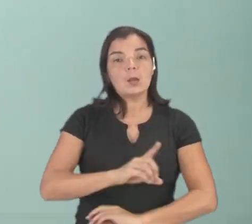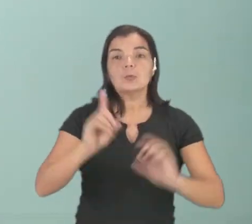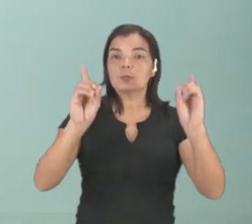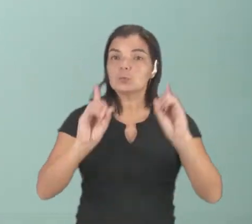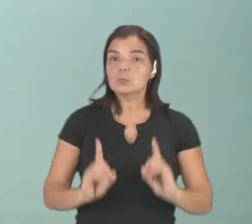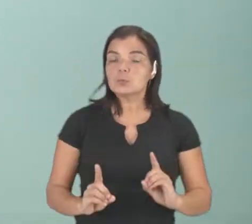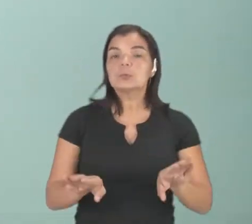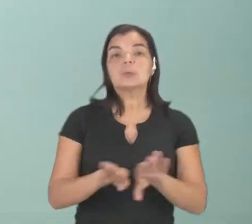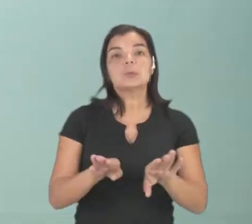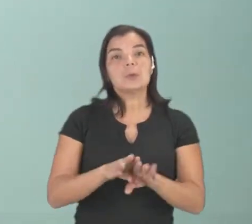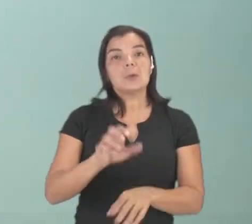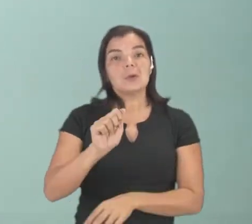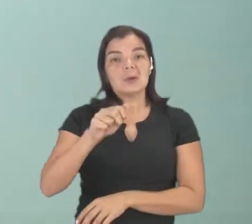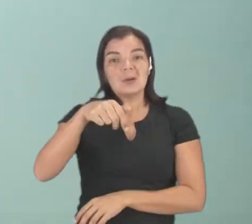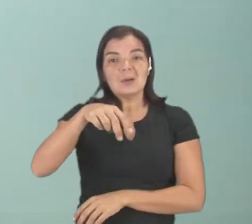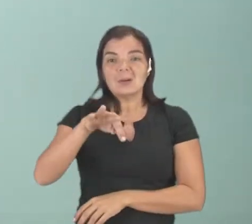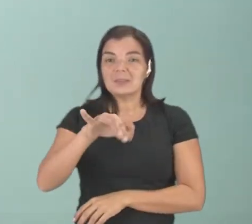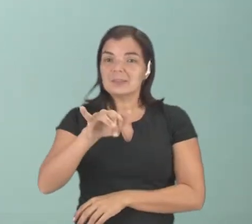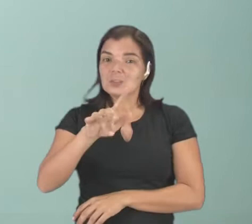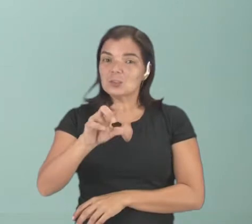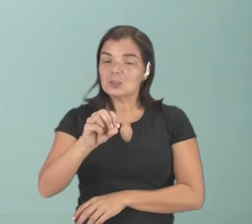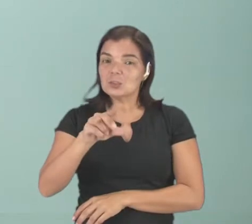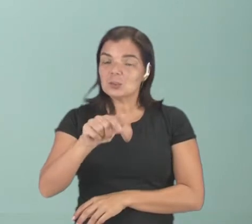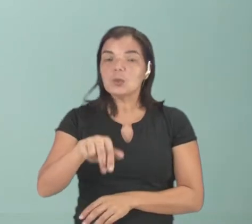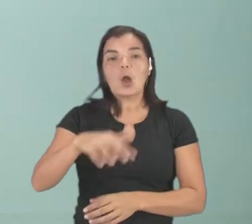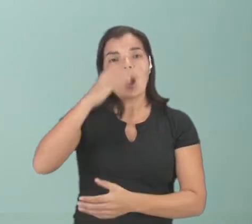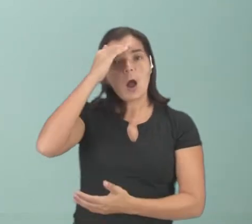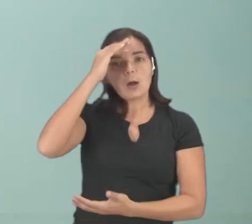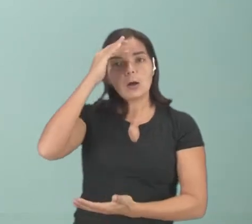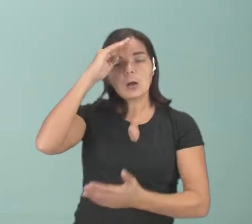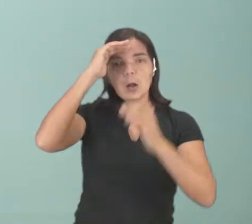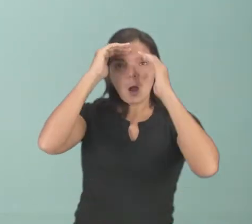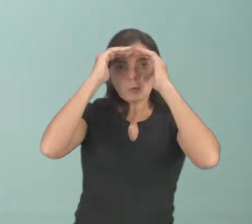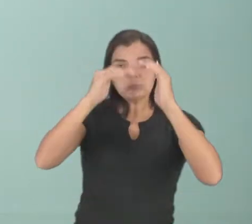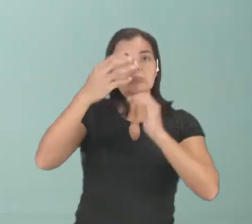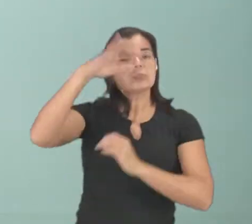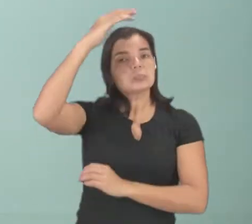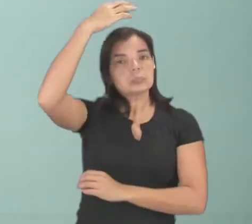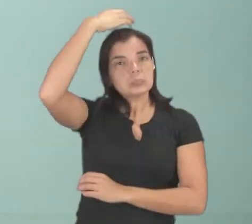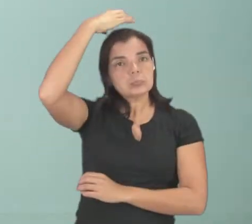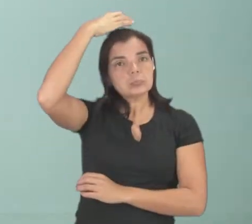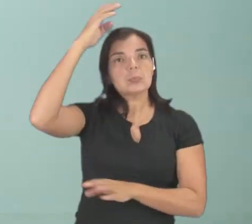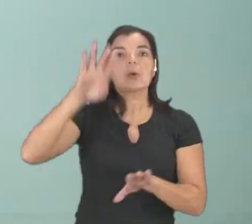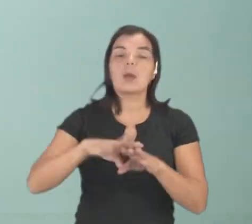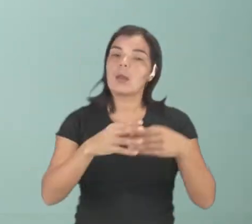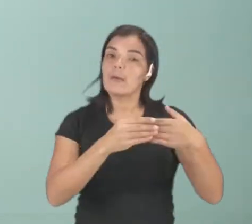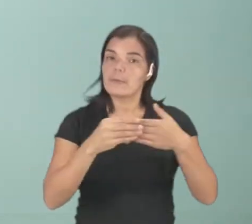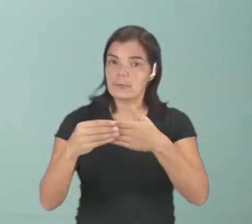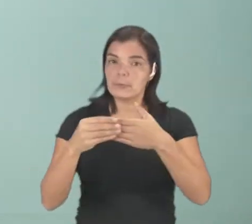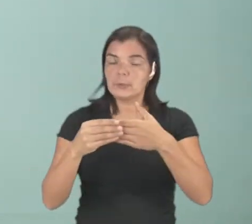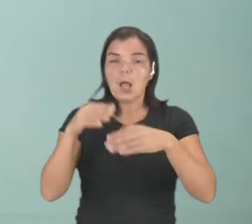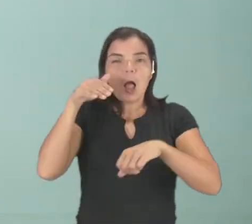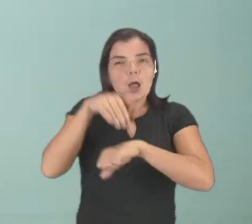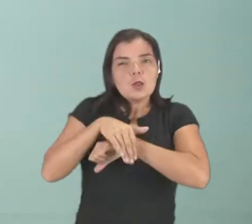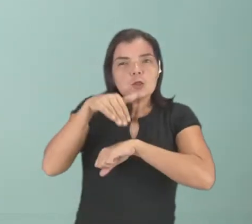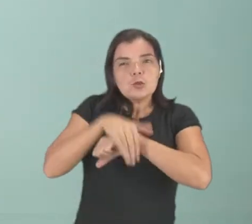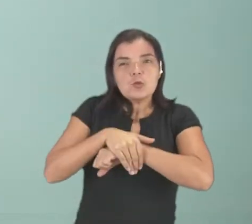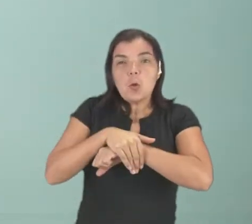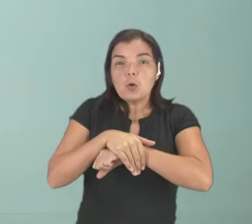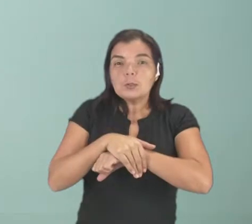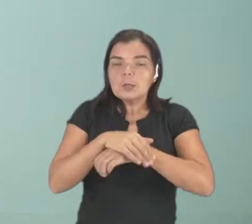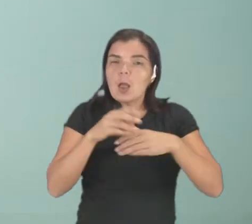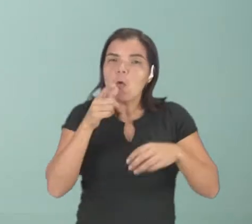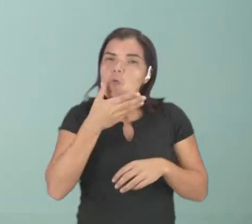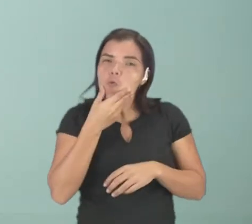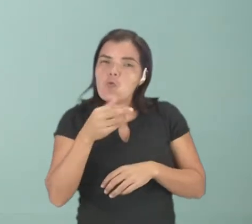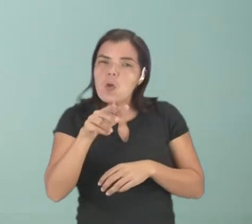Então, Antígona, infringindo a ordem dada pelo rei, ela vai lá na calada da noite e sepulta o irmão